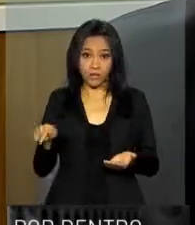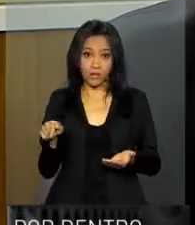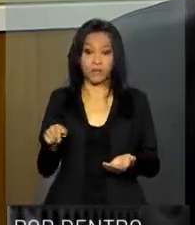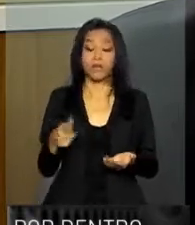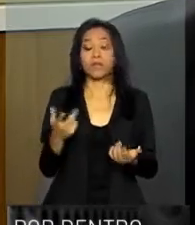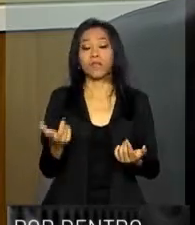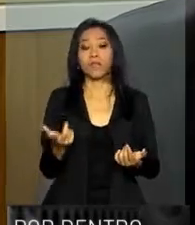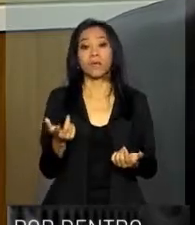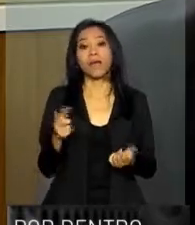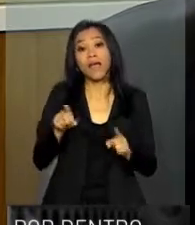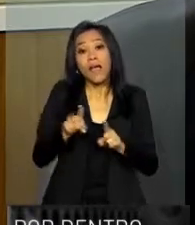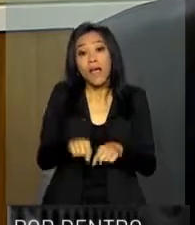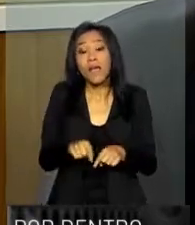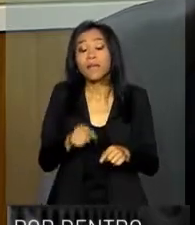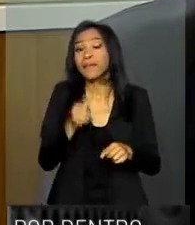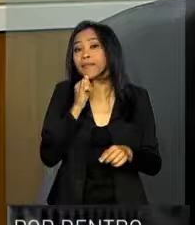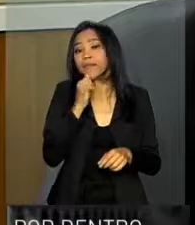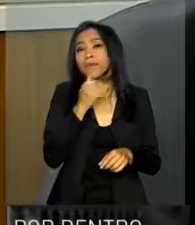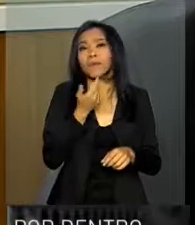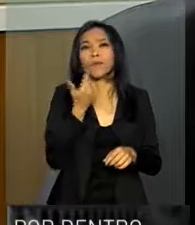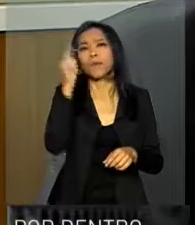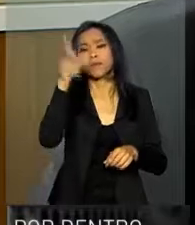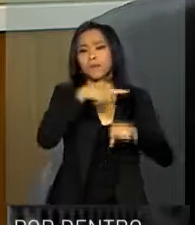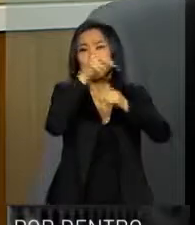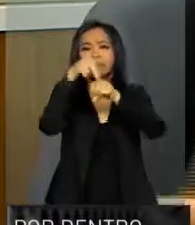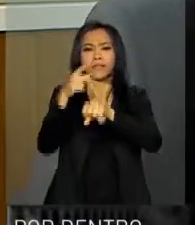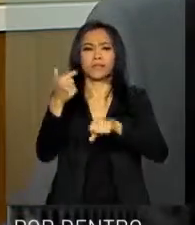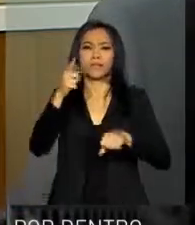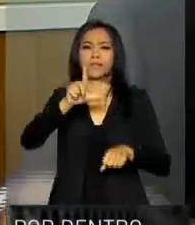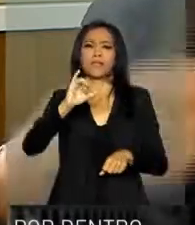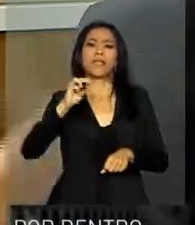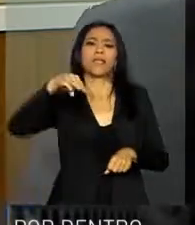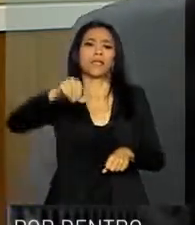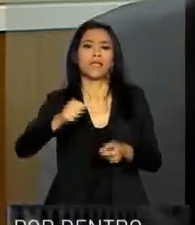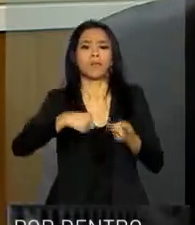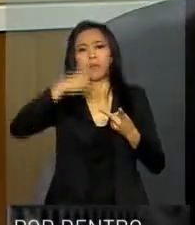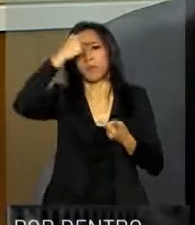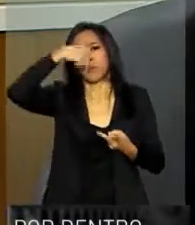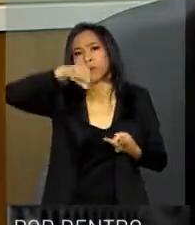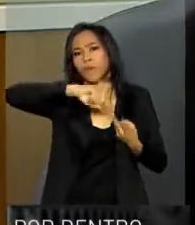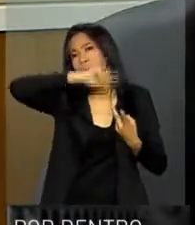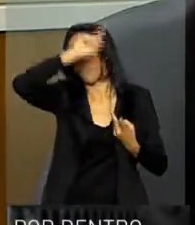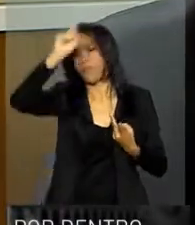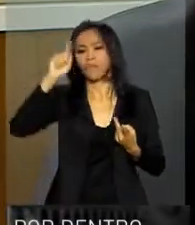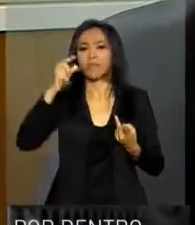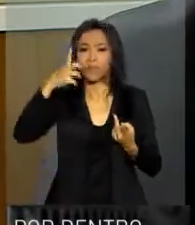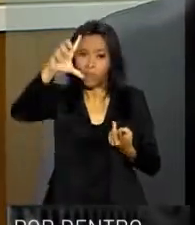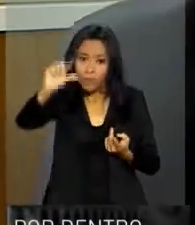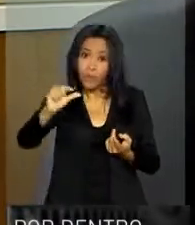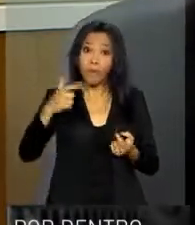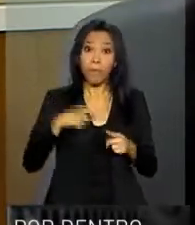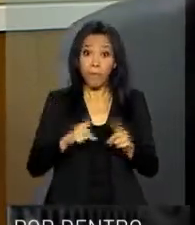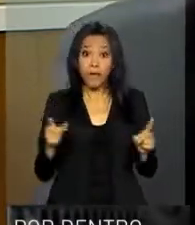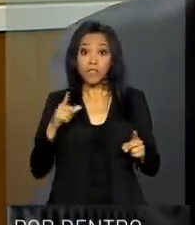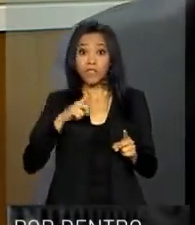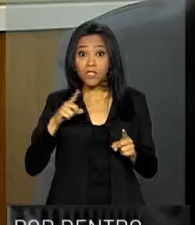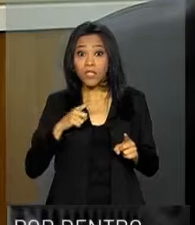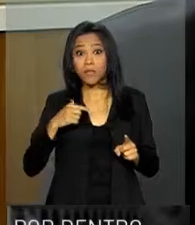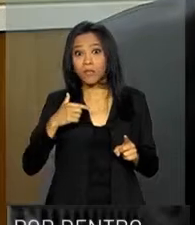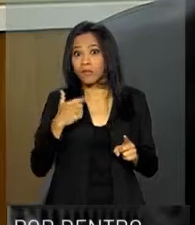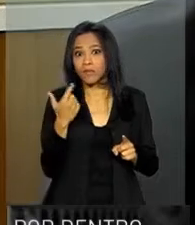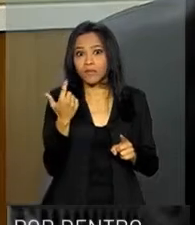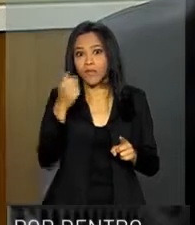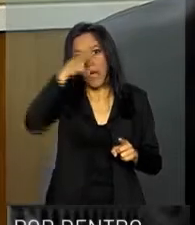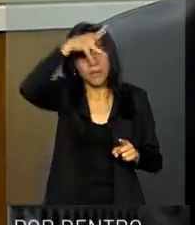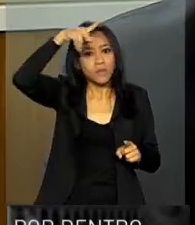são destinos muito reduzidos nós não conseguirá tem um peru inteiro é a amazônia é mais do que o peru em algum